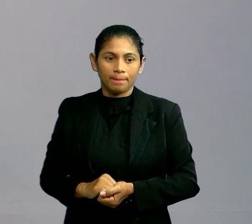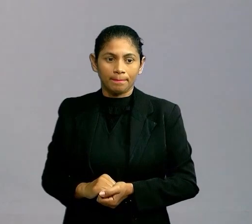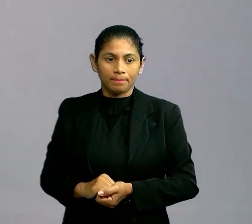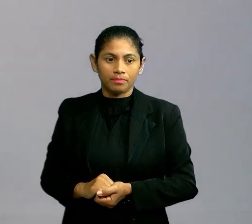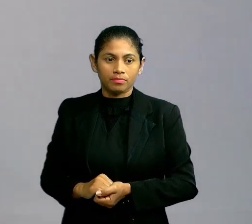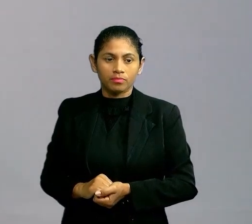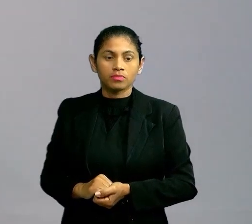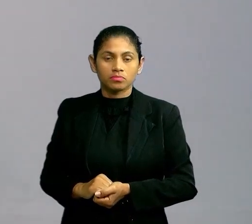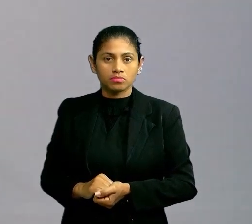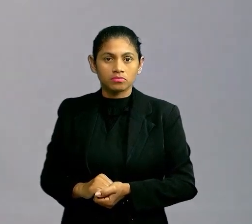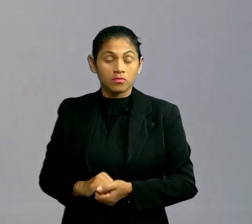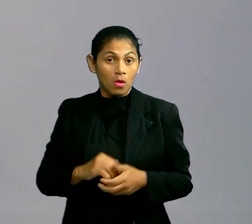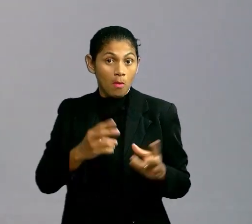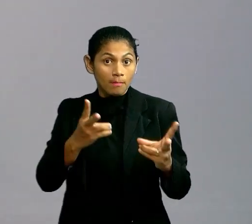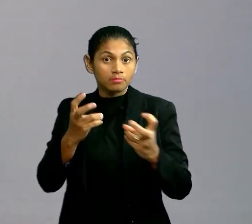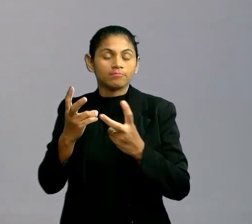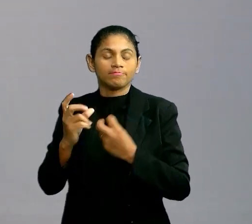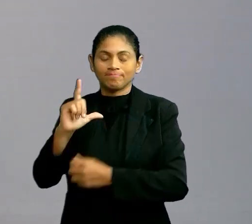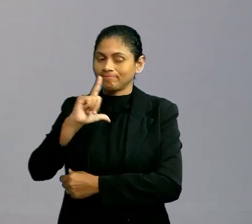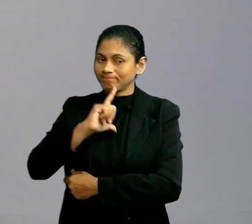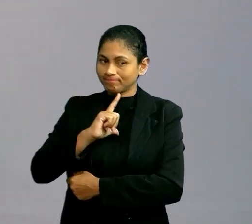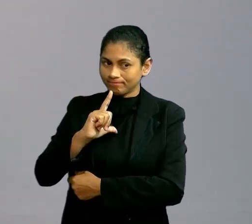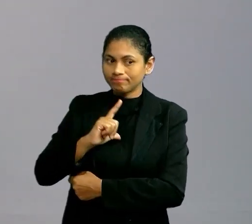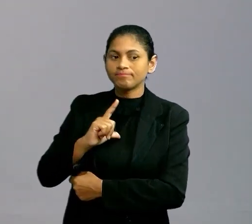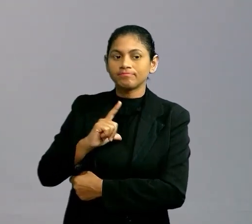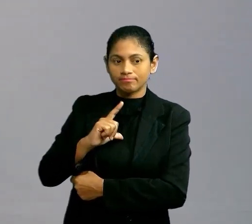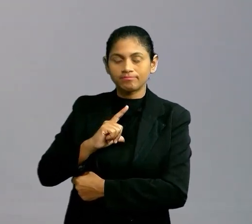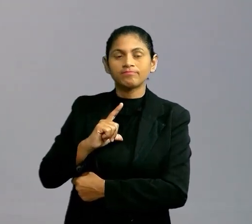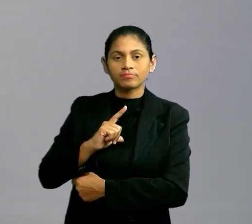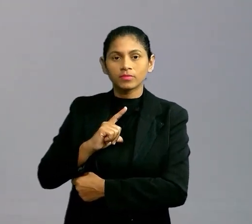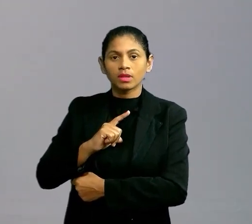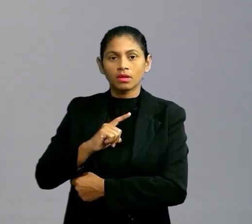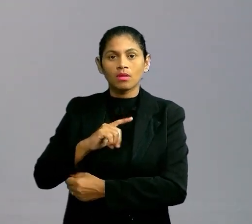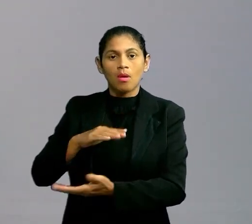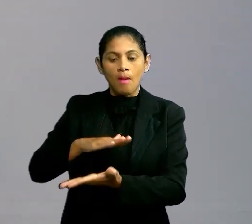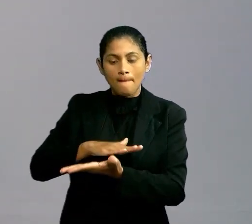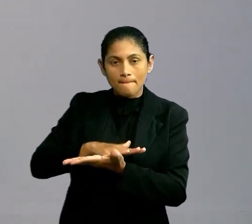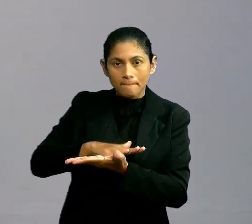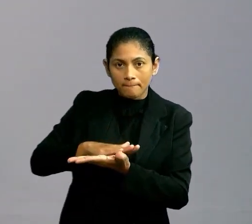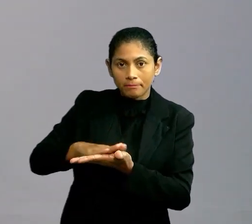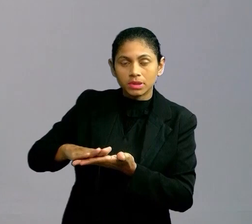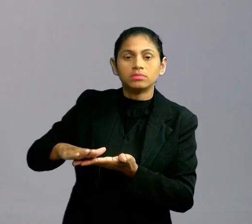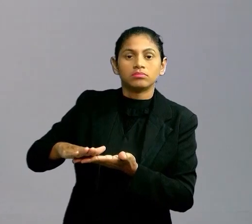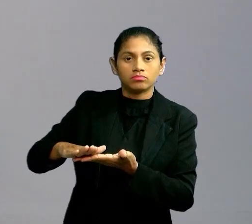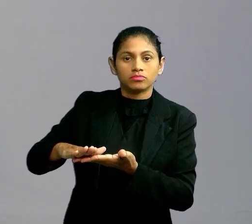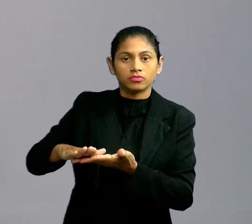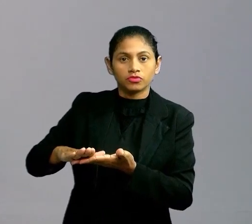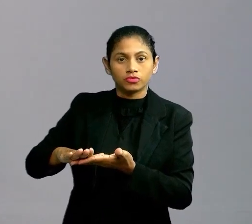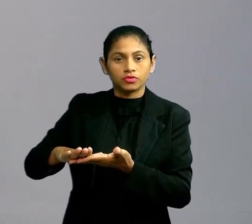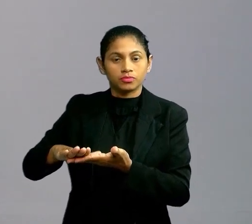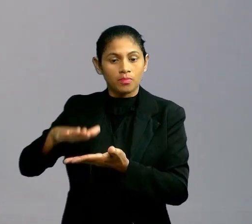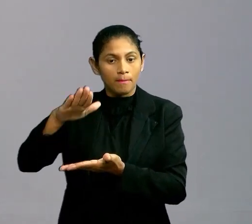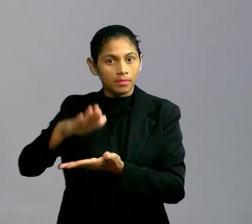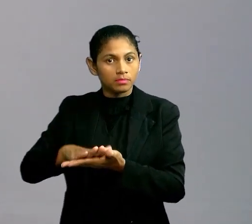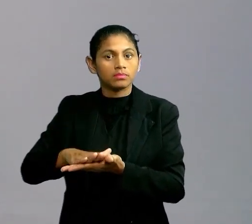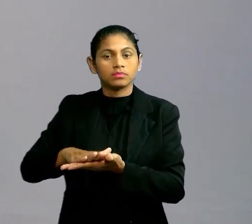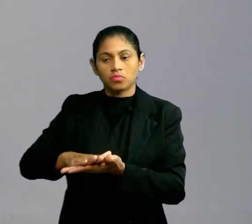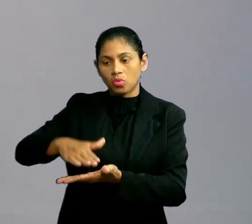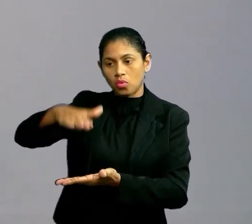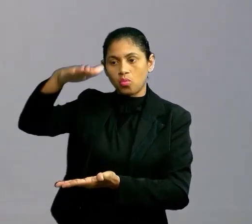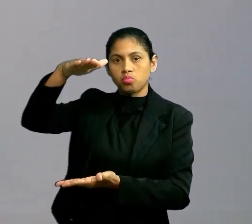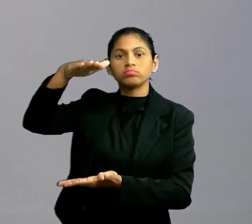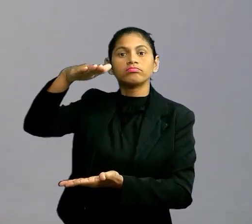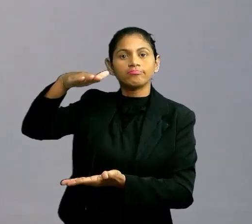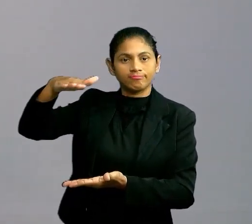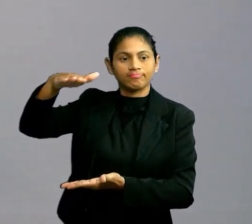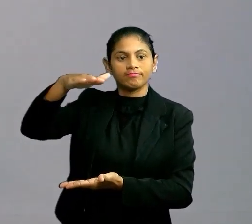você percebe que você tem um cilindro. Aqui é a base superior e aqui embaixo a base inferior, correto? Então, se eu fizer a